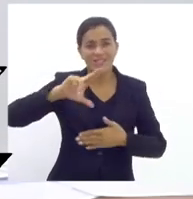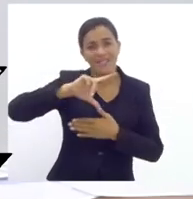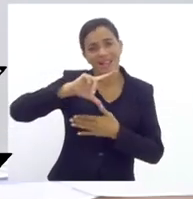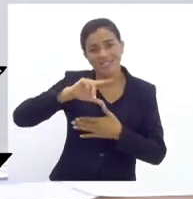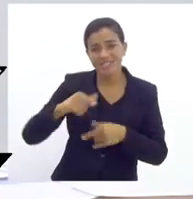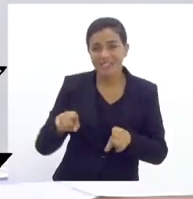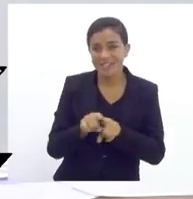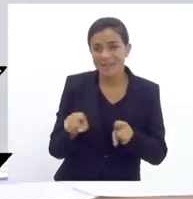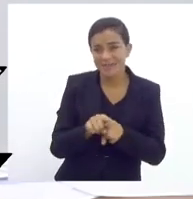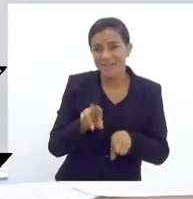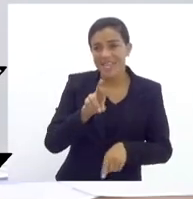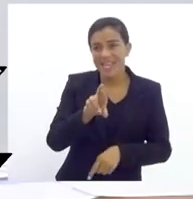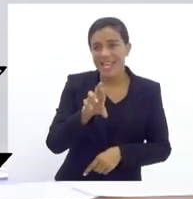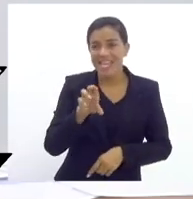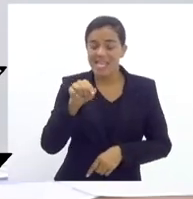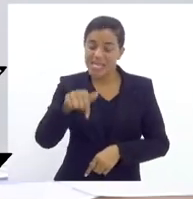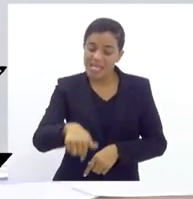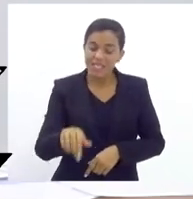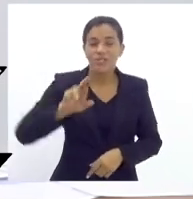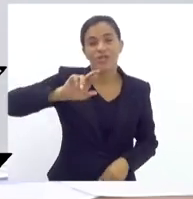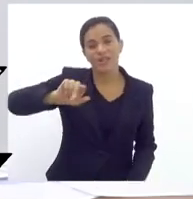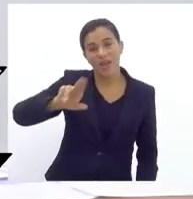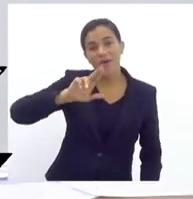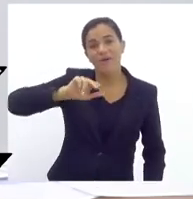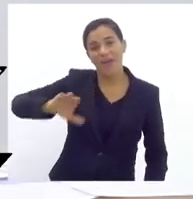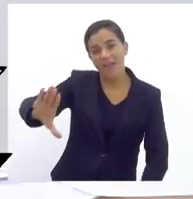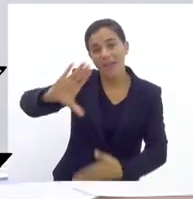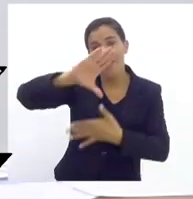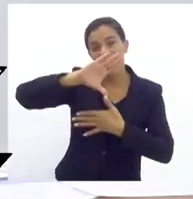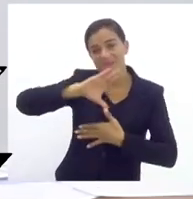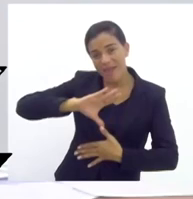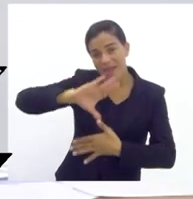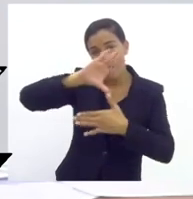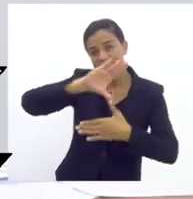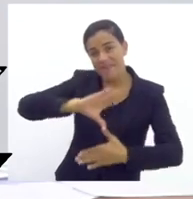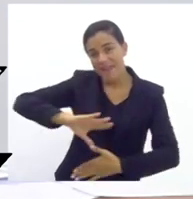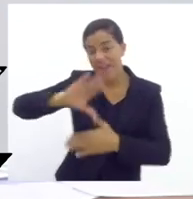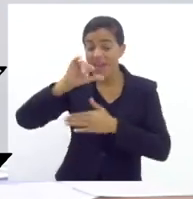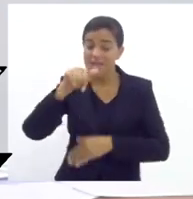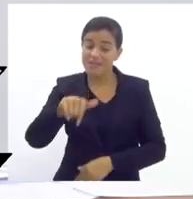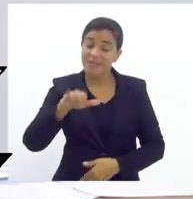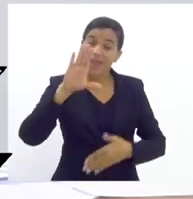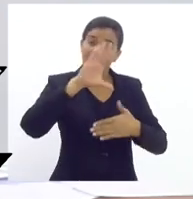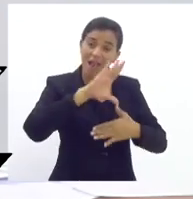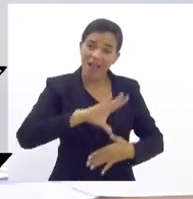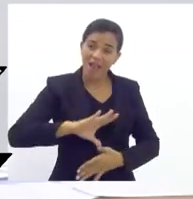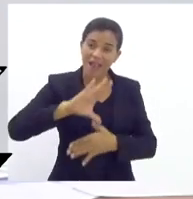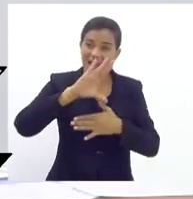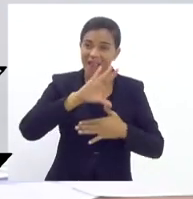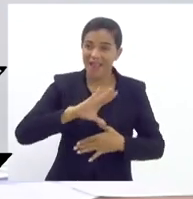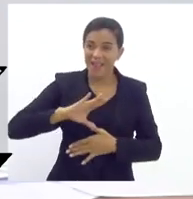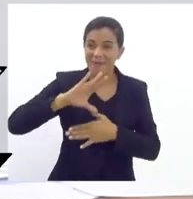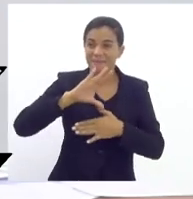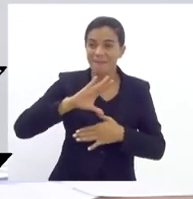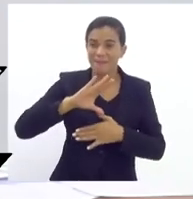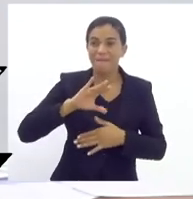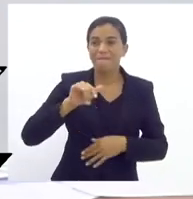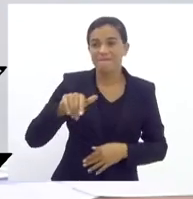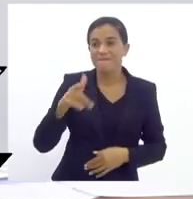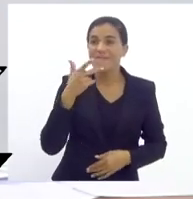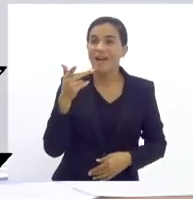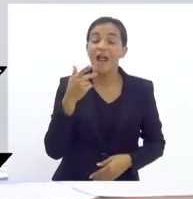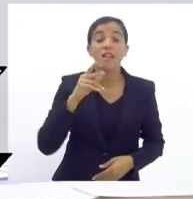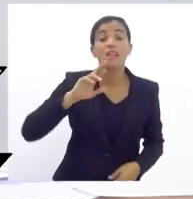ouviu residente que fala isso não é América uma resposta para o isso é América do Charlie Charles gambino